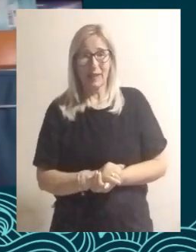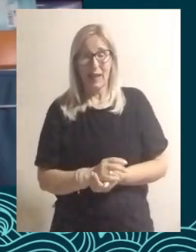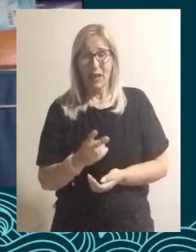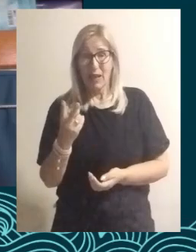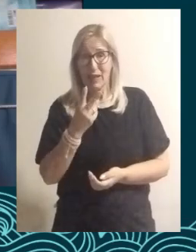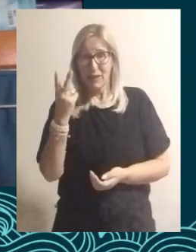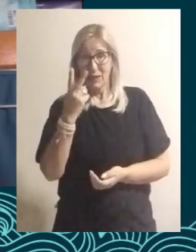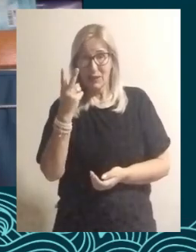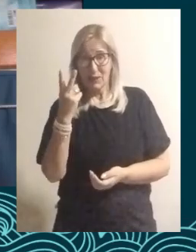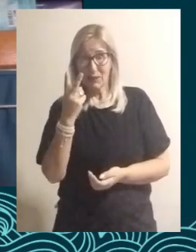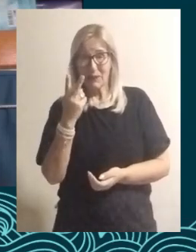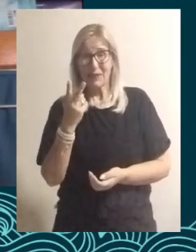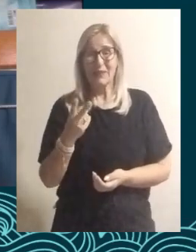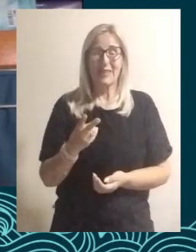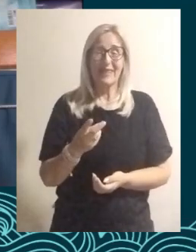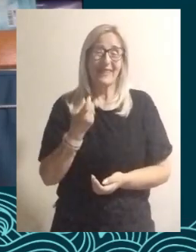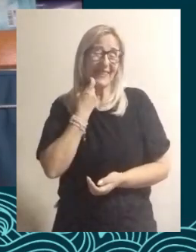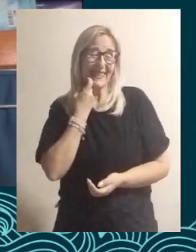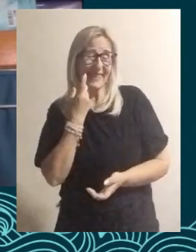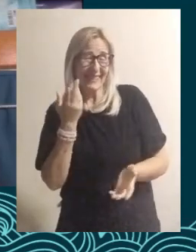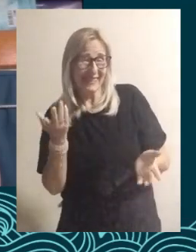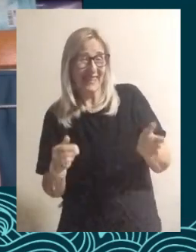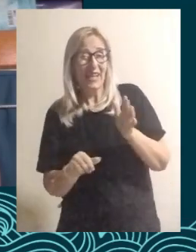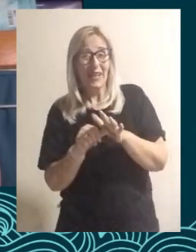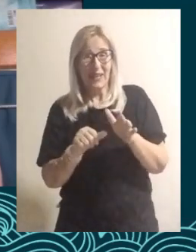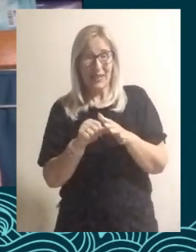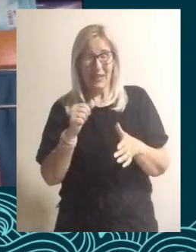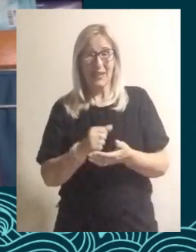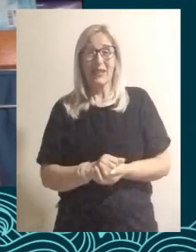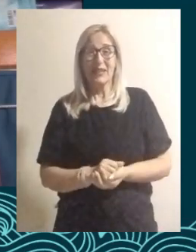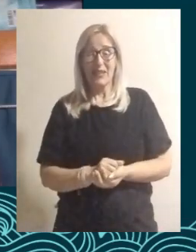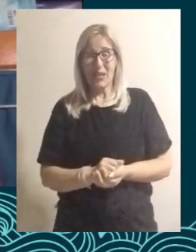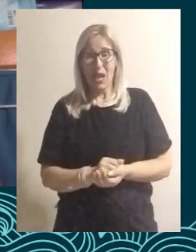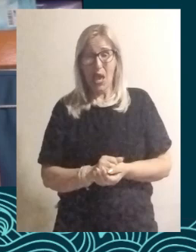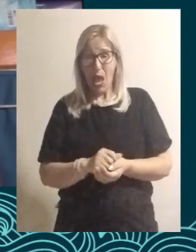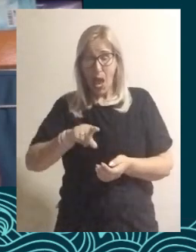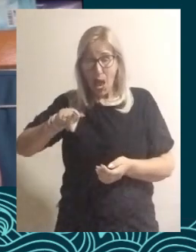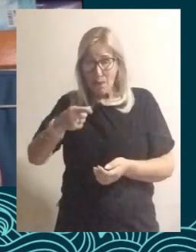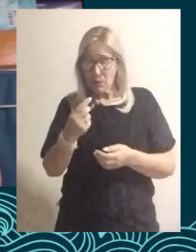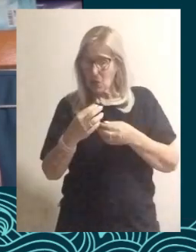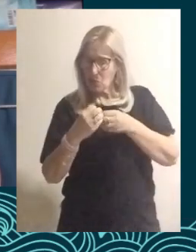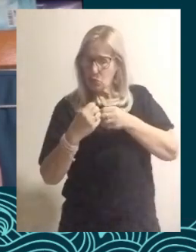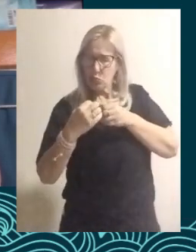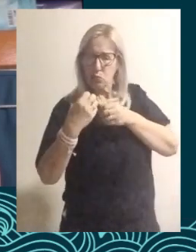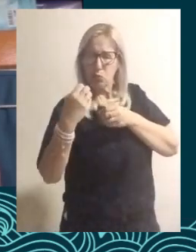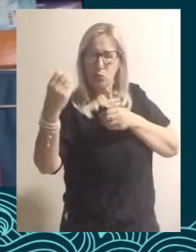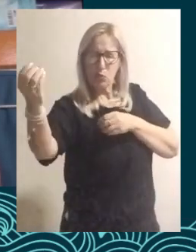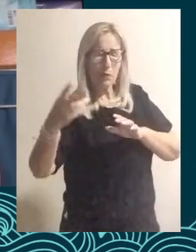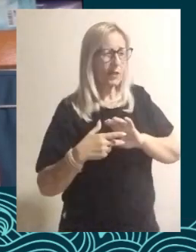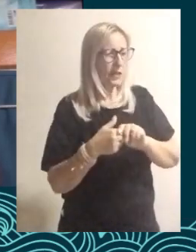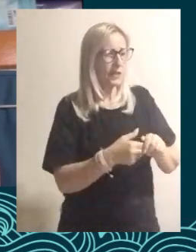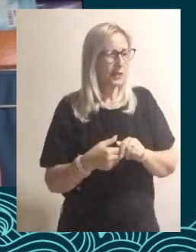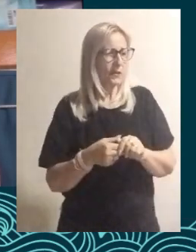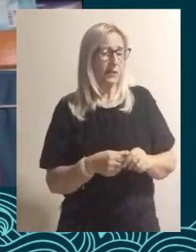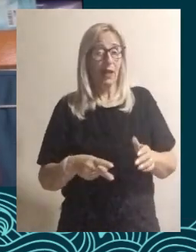tô na sardinha 2 agora, é a segunda sardinha da série. A primeira sardinha foi a do livro Mil Milhas e